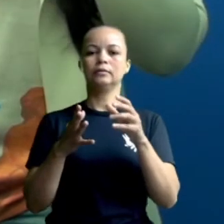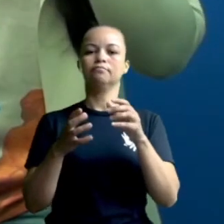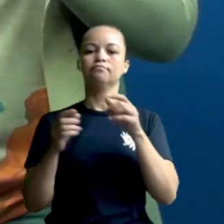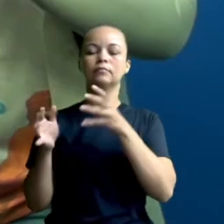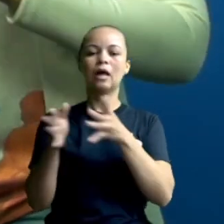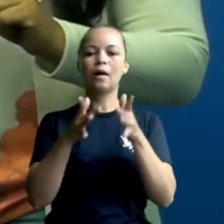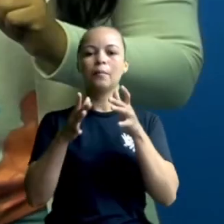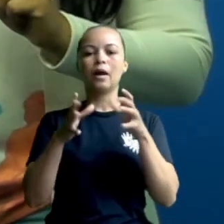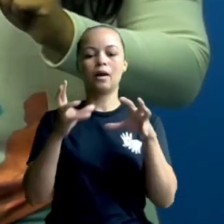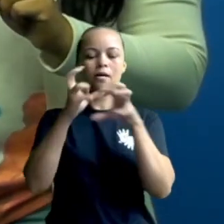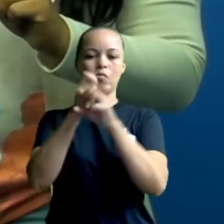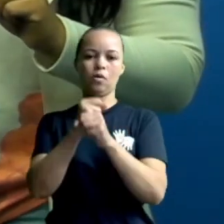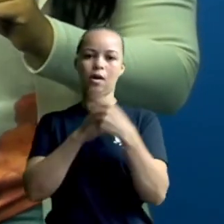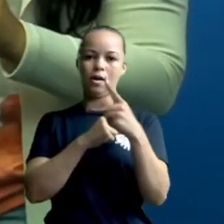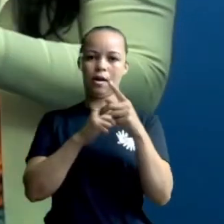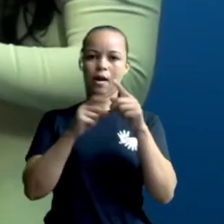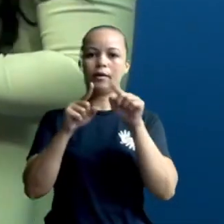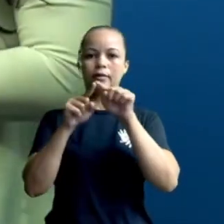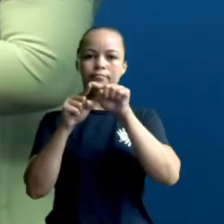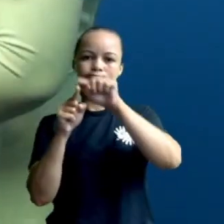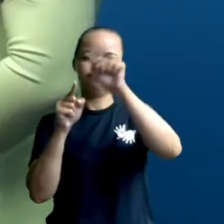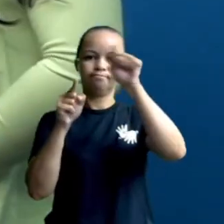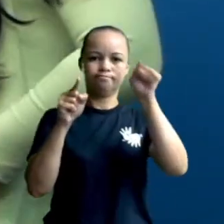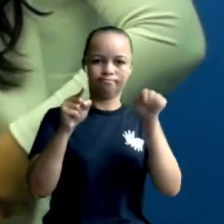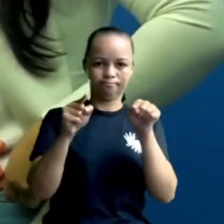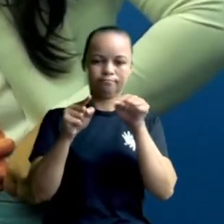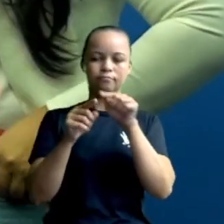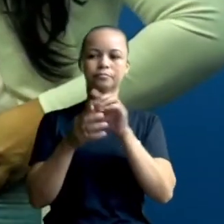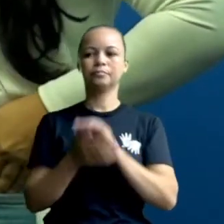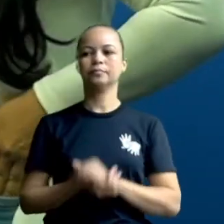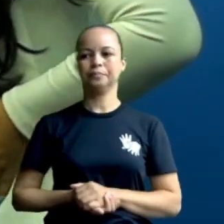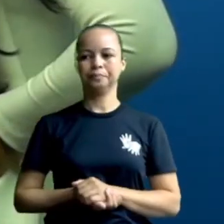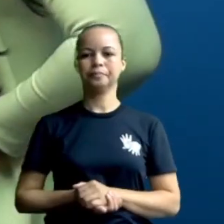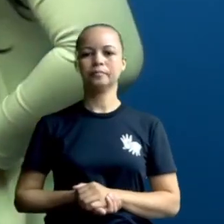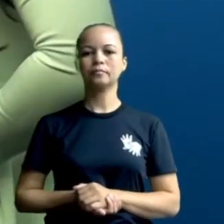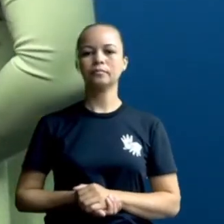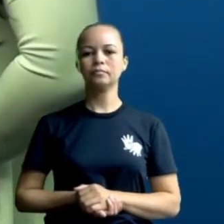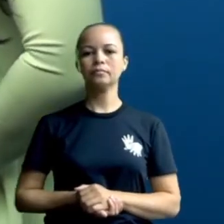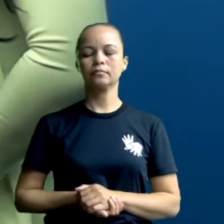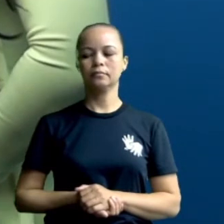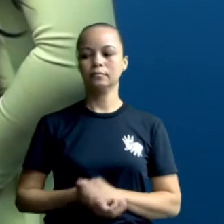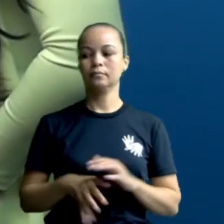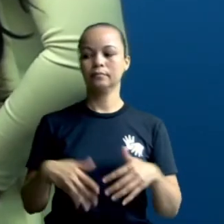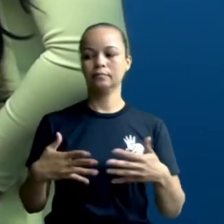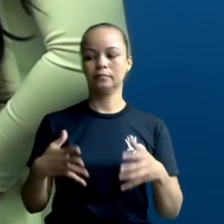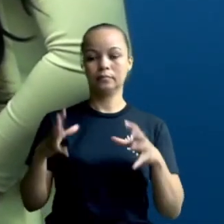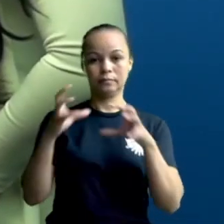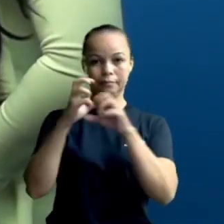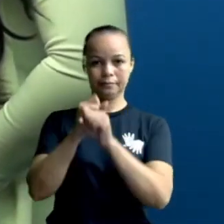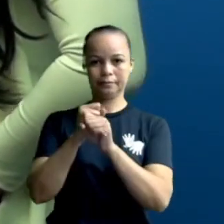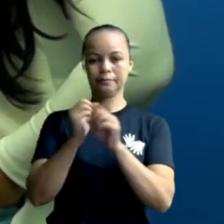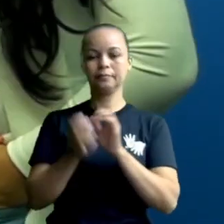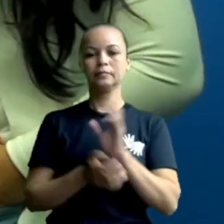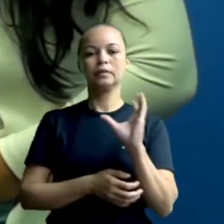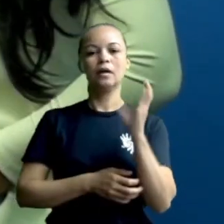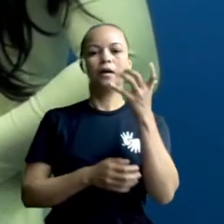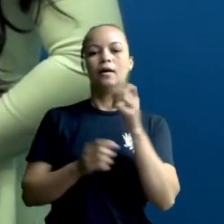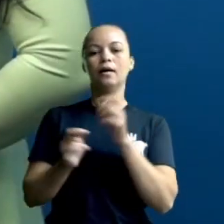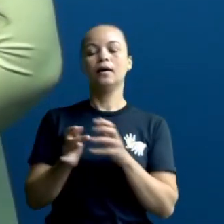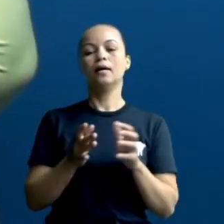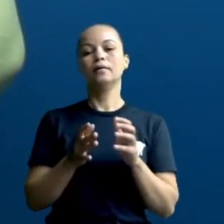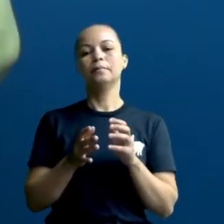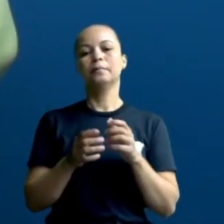calcular a área desse círculo, tá certo? Então, vamos lá para o cálculo. Então, primeiro a área